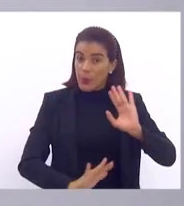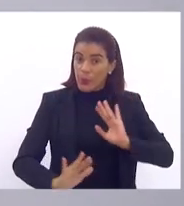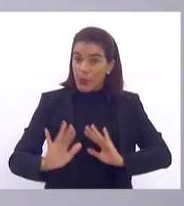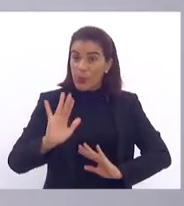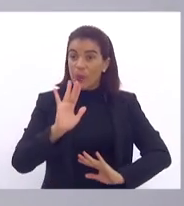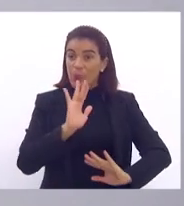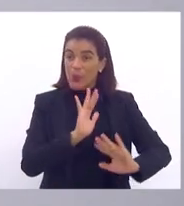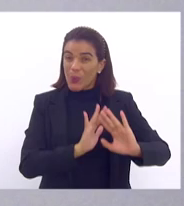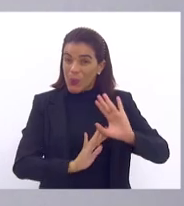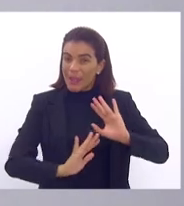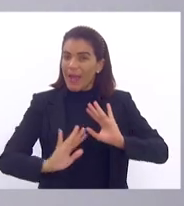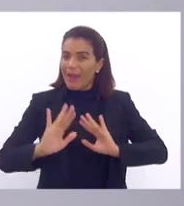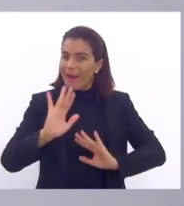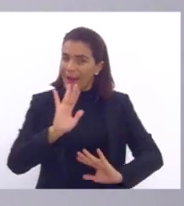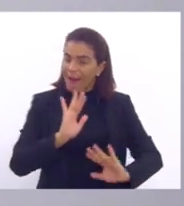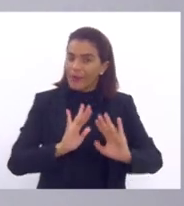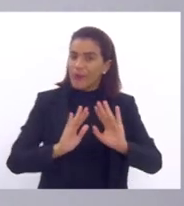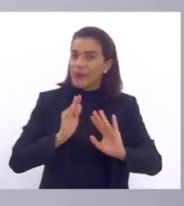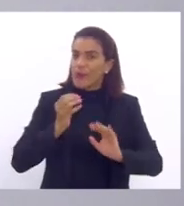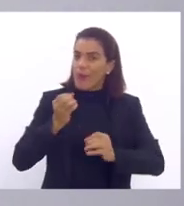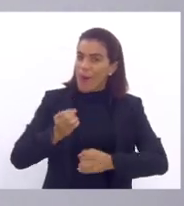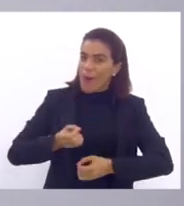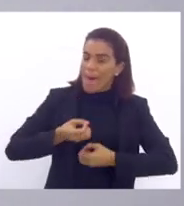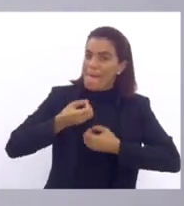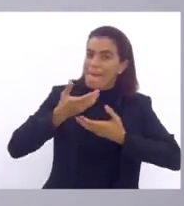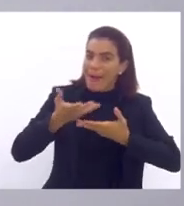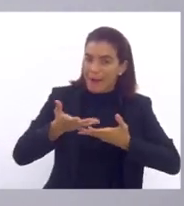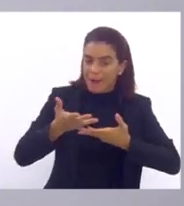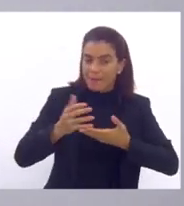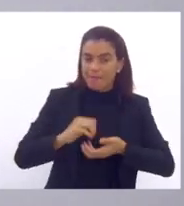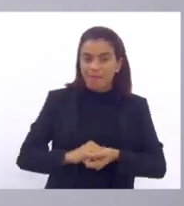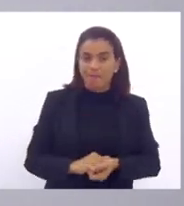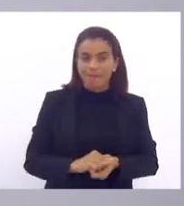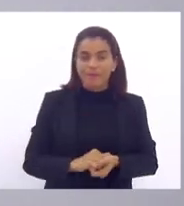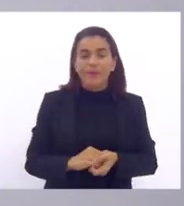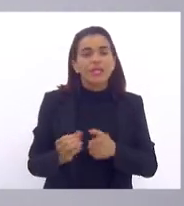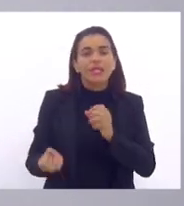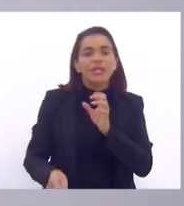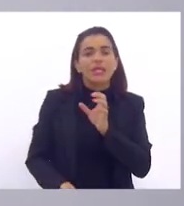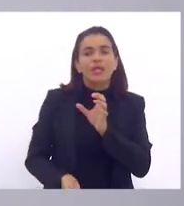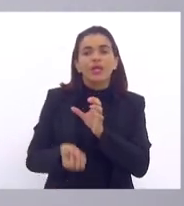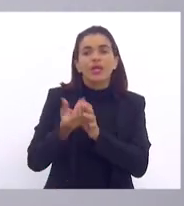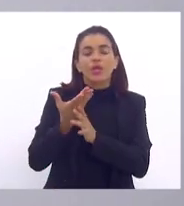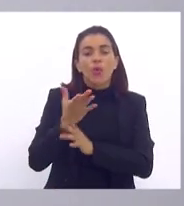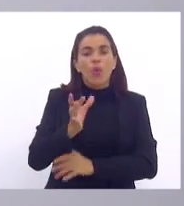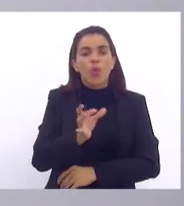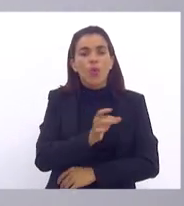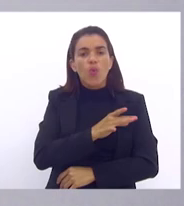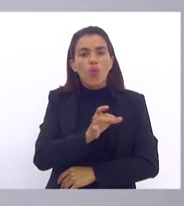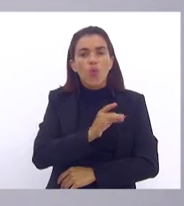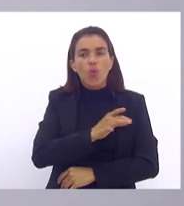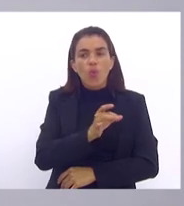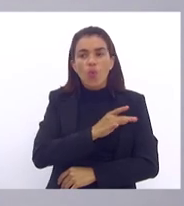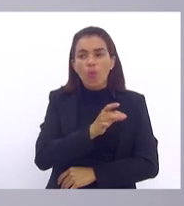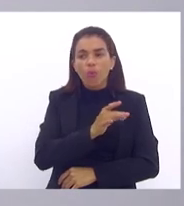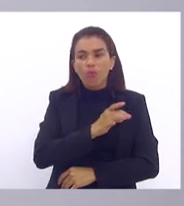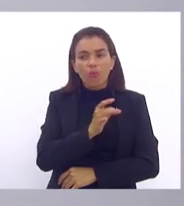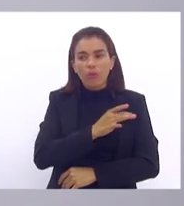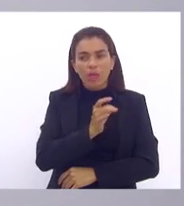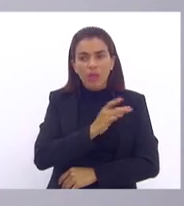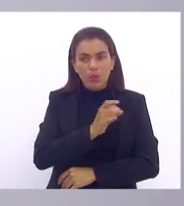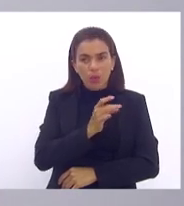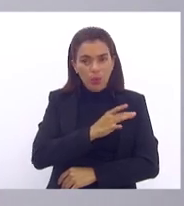tomando cuidado com as palavras criou-se um um medo criou-se uma